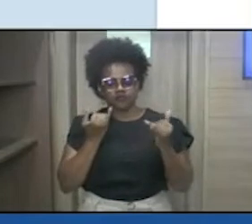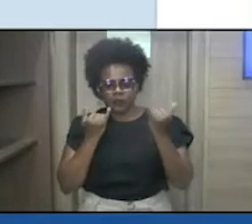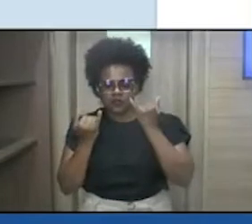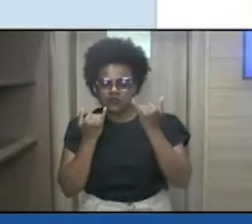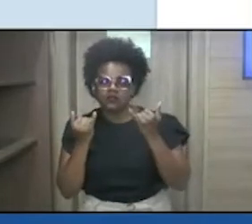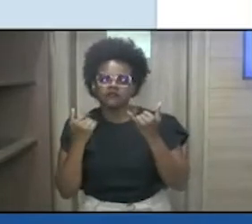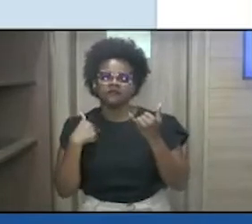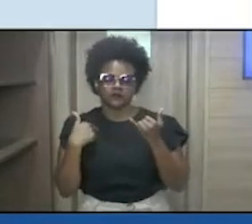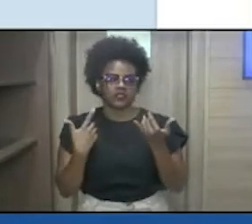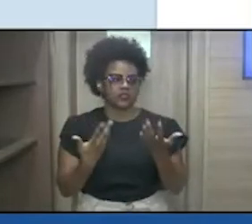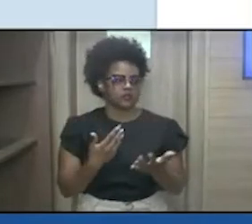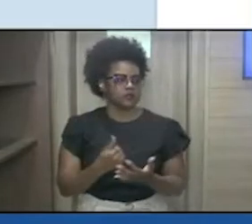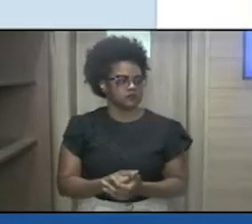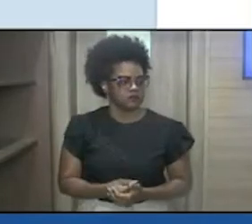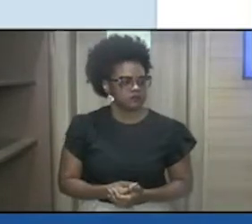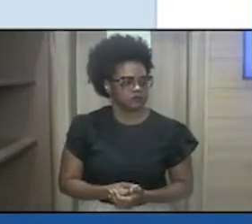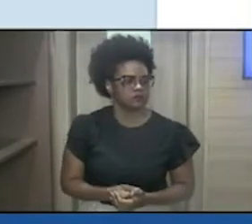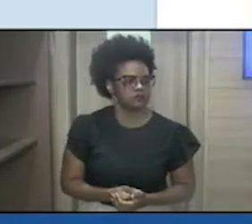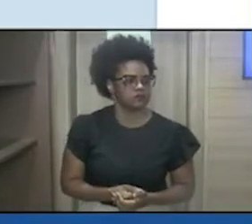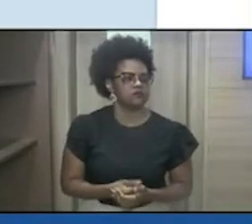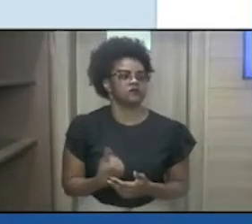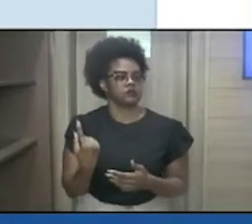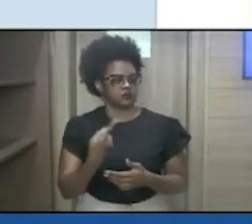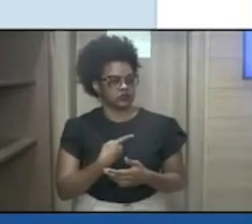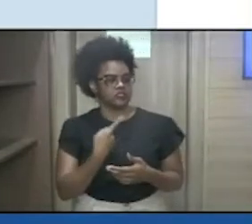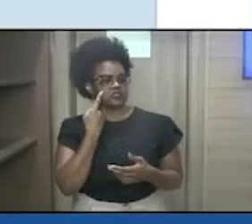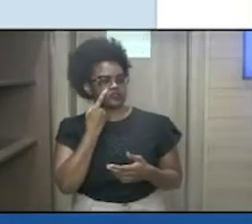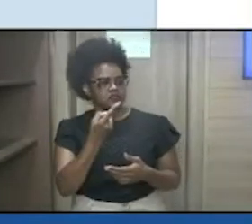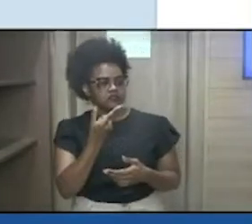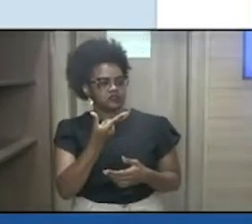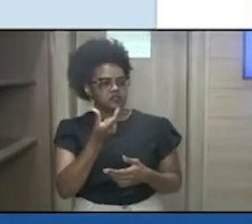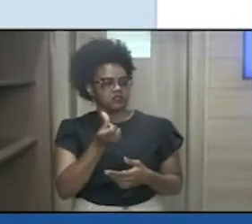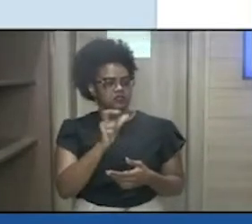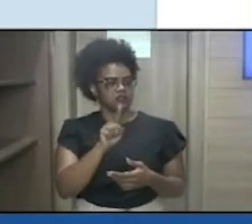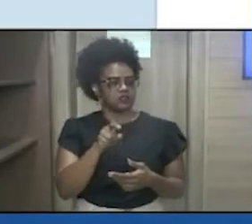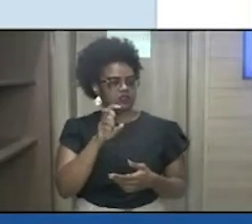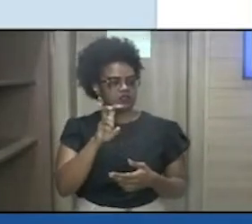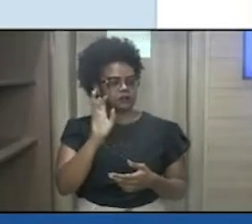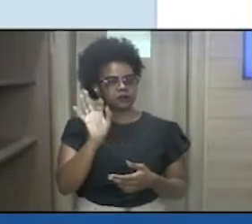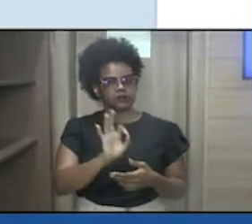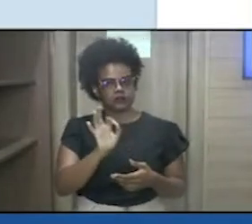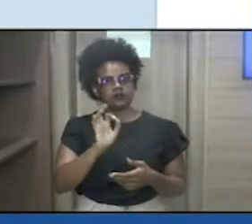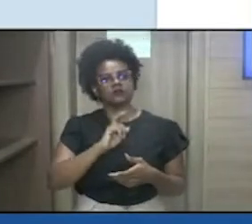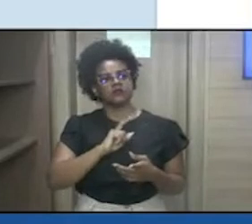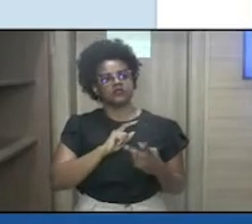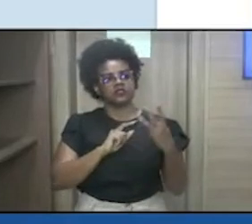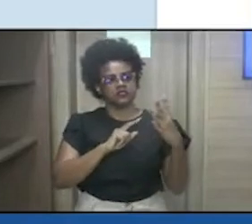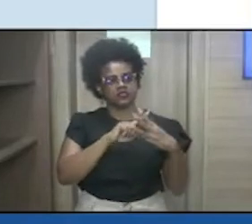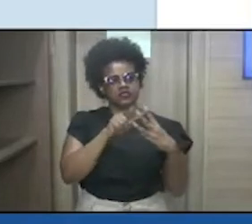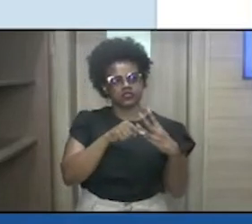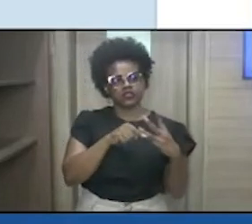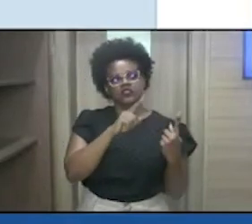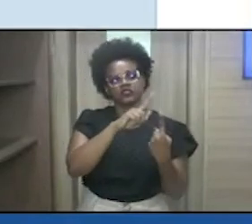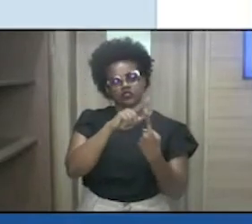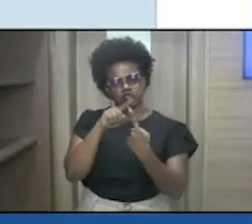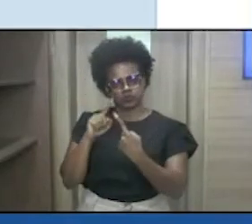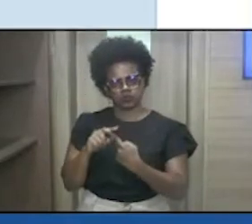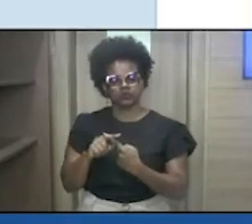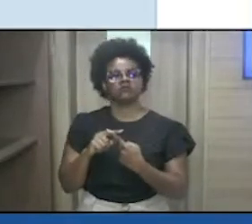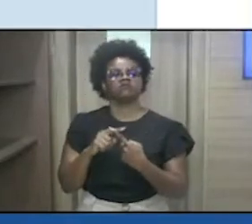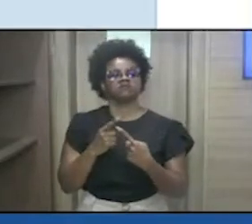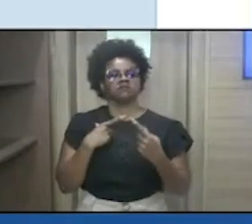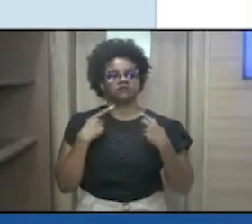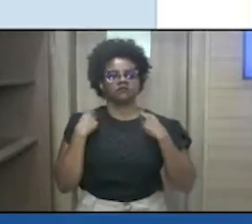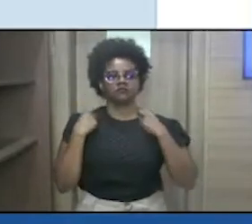informação, né, afeta. E a gente viu que 26,5% fazem os 3 tipos, né? Que